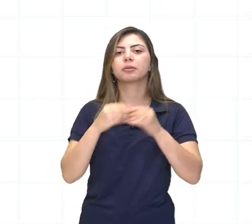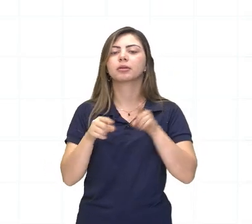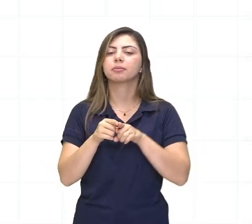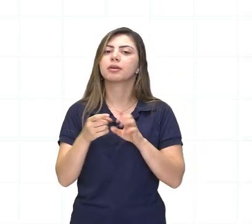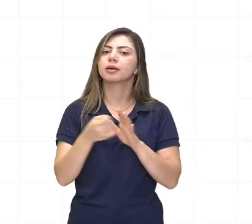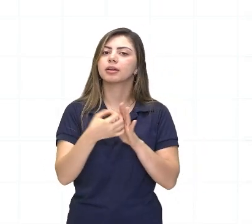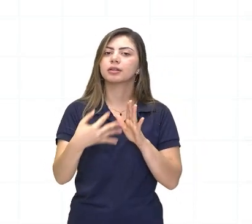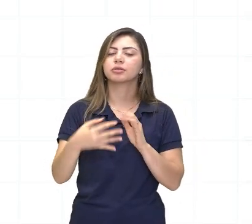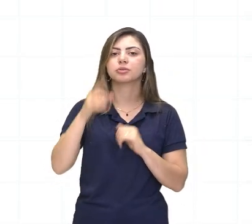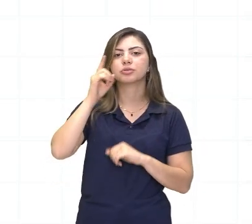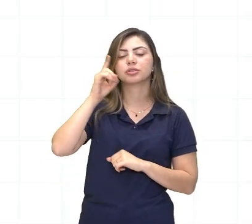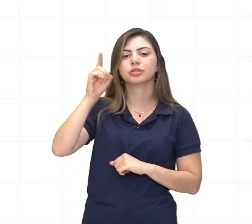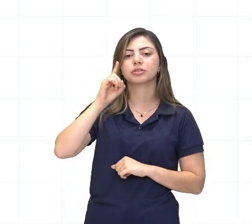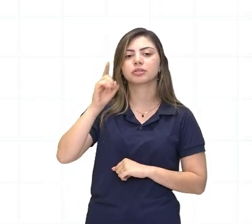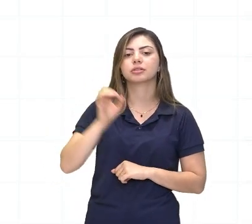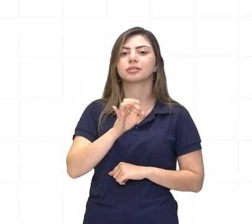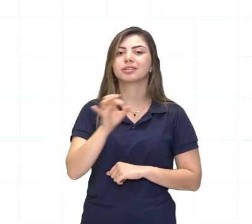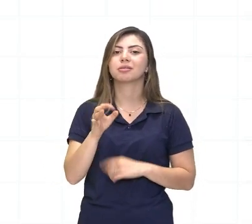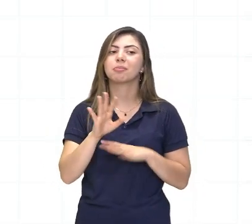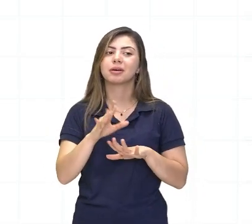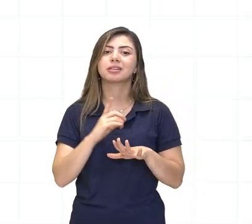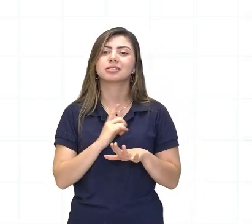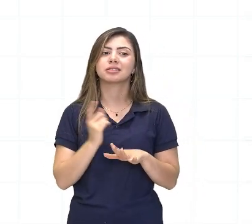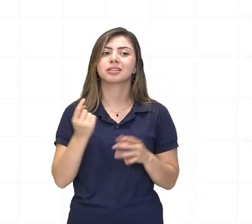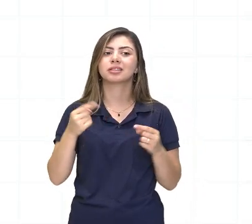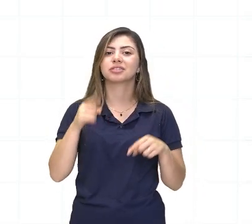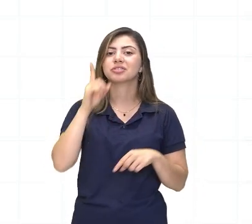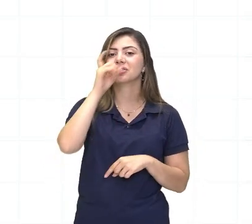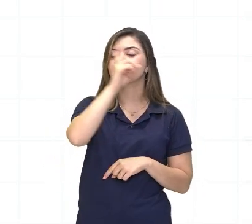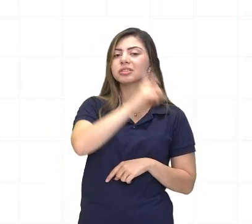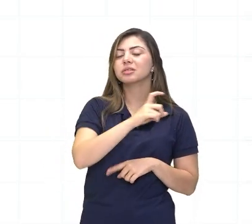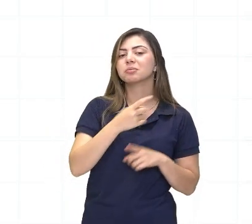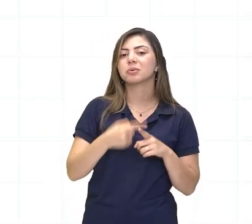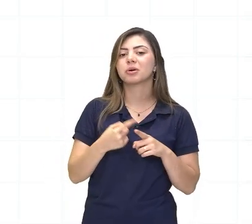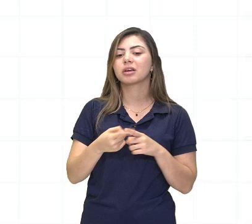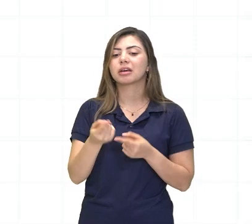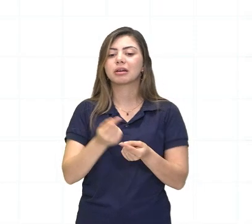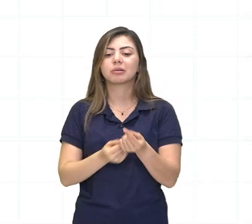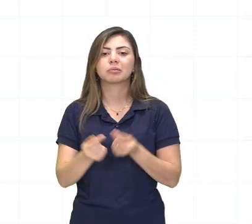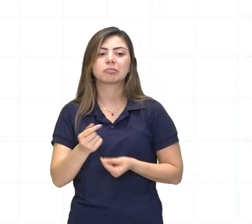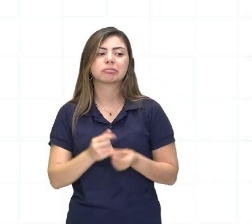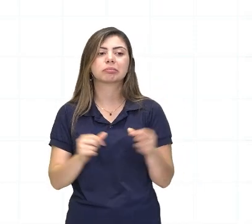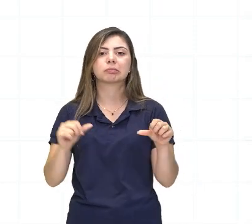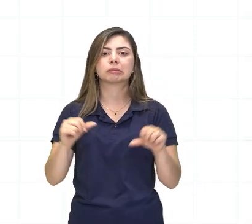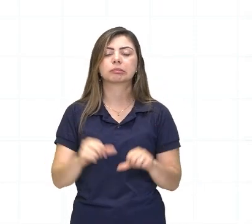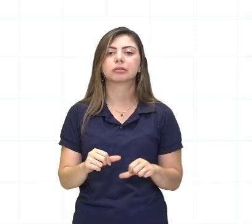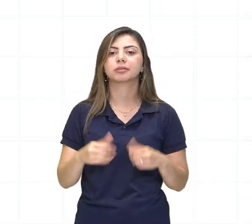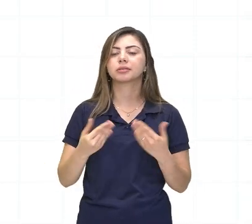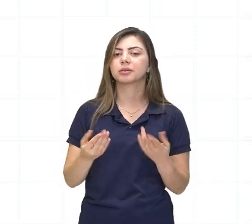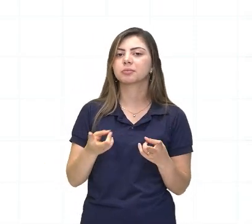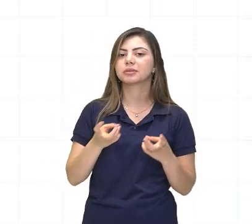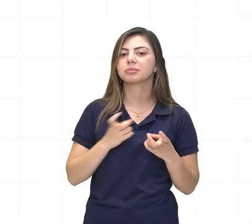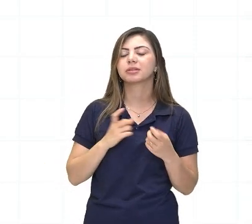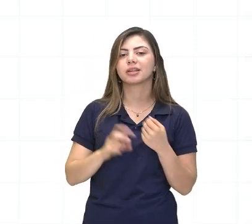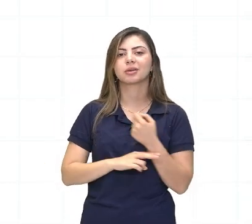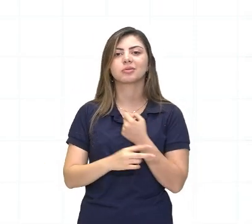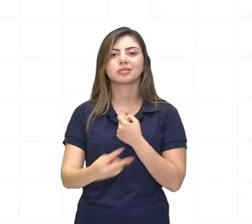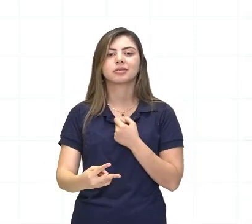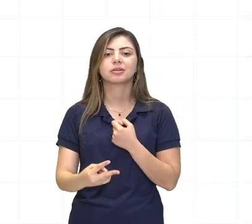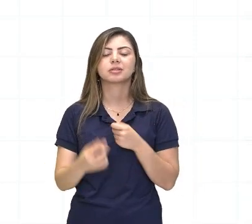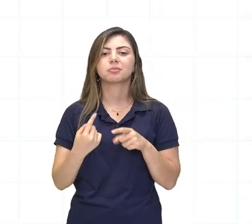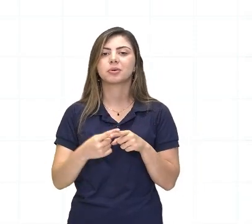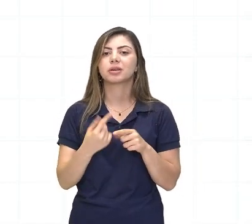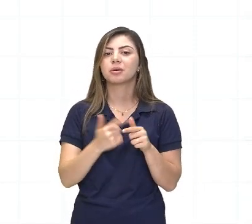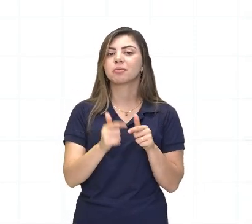ritual, encontra-se ameaçado pelas dificuldades em manter atividades econômicas. Então tem afetado. Então ele já vai aqui nos dizer que os